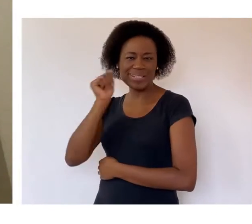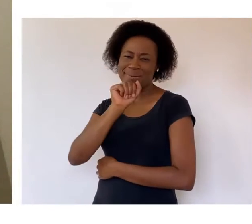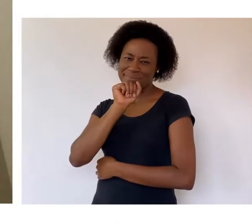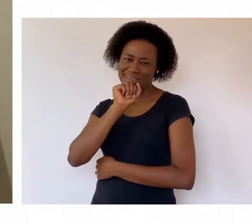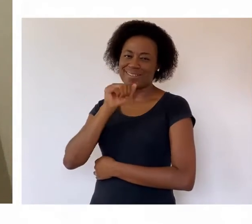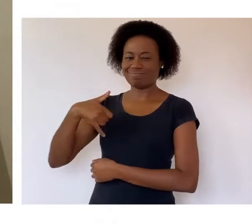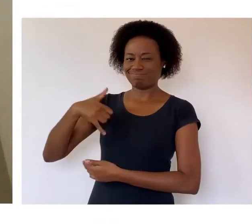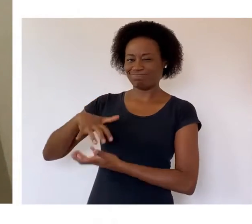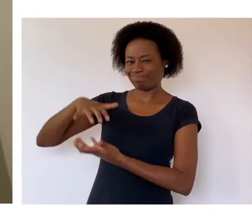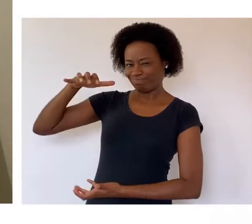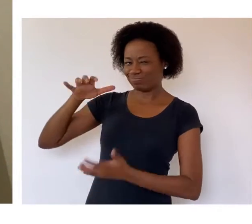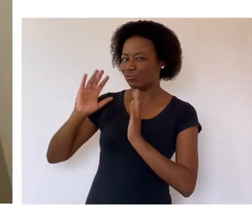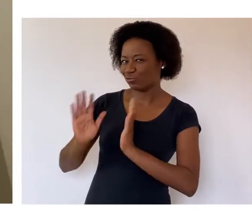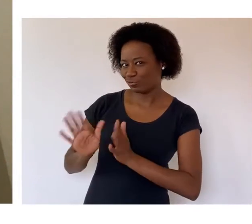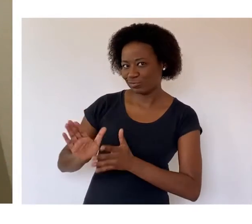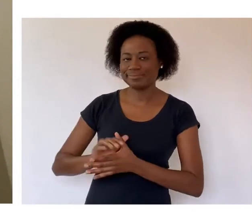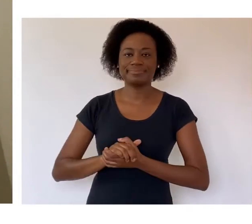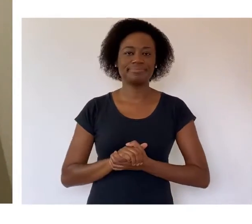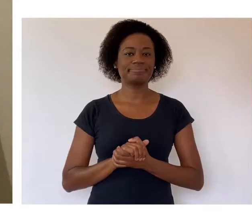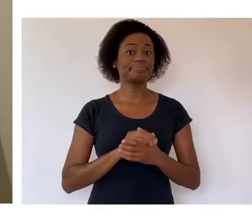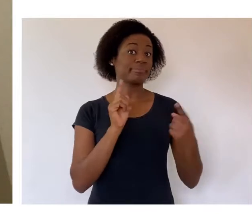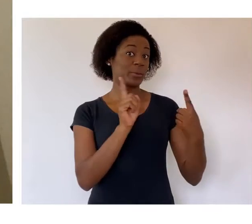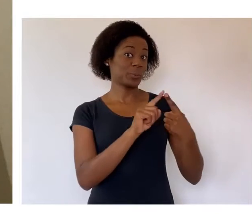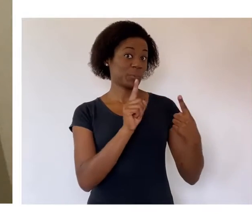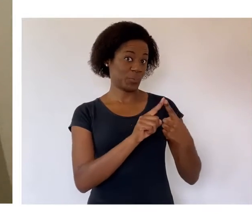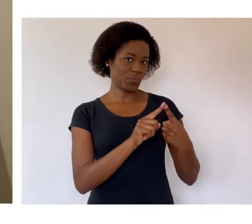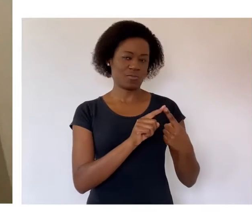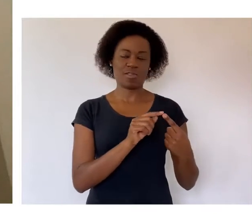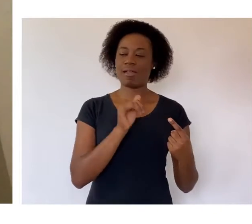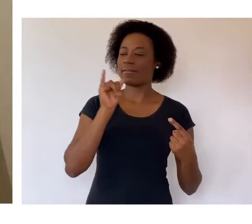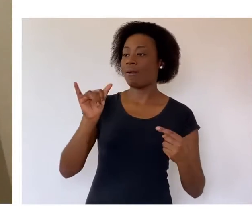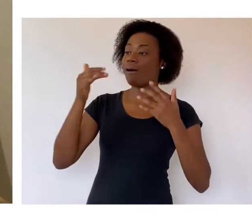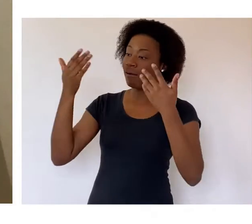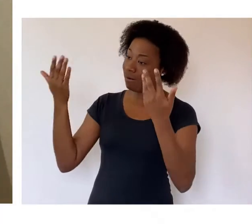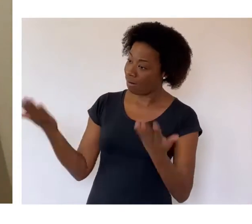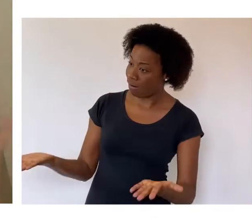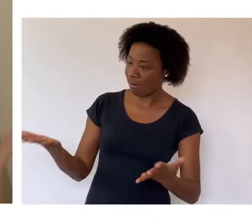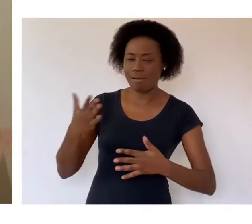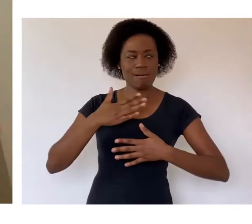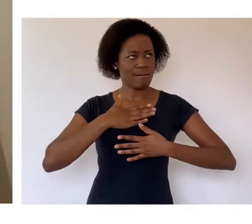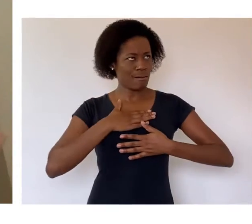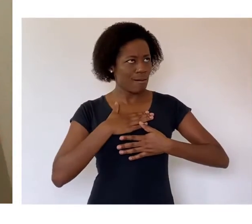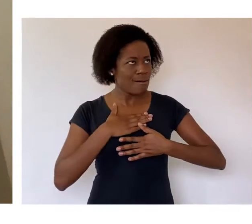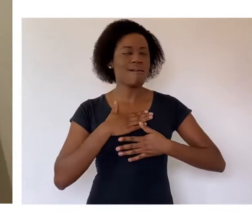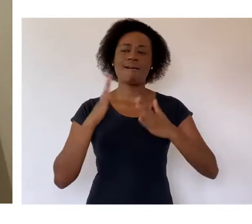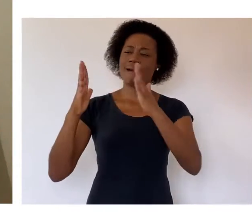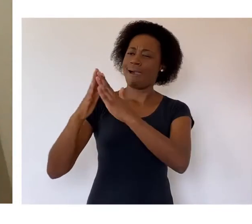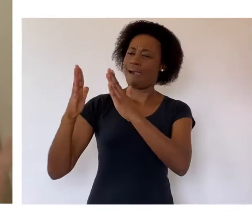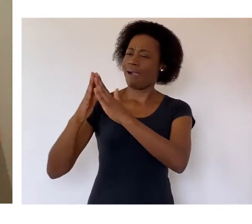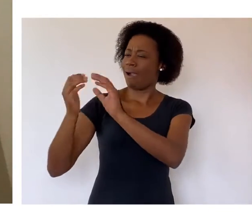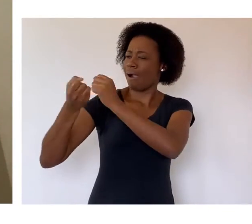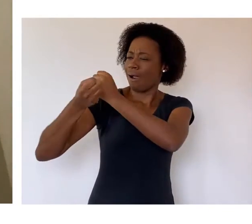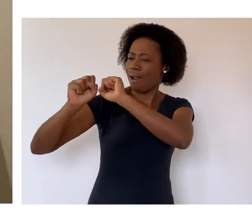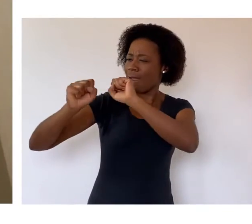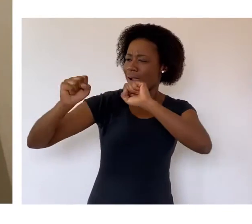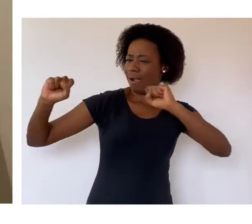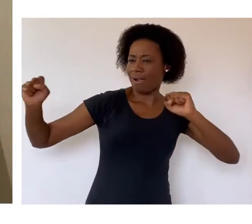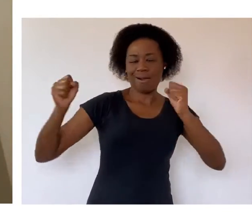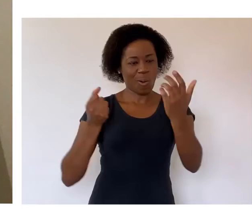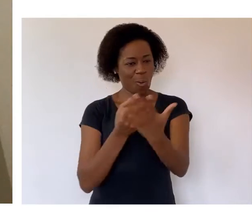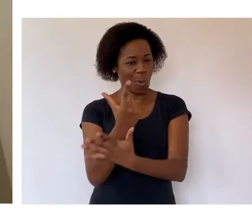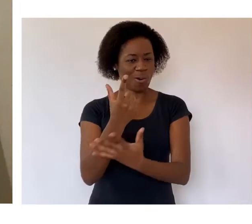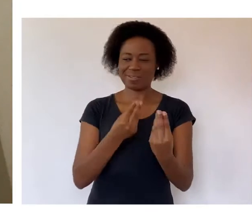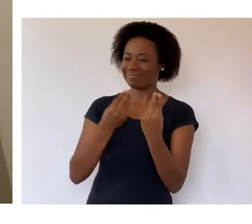idosa, velhinha. O primeiro disse: "Bom, eu consegui comprar uma casa enorme para nossa